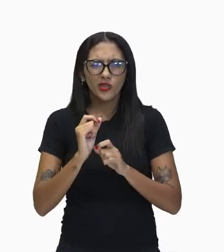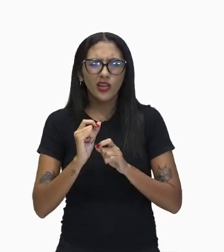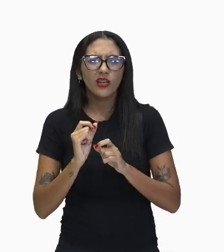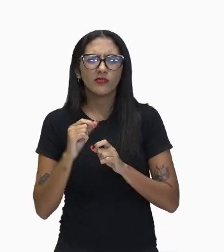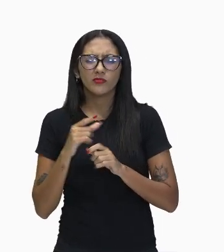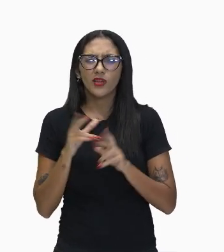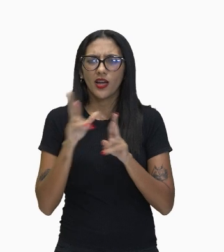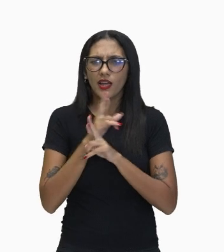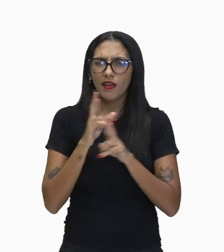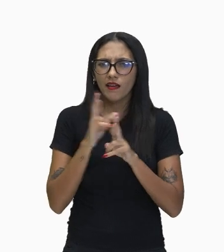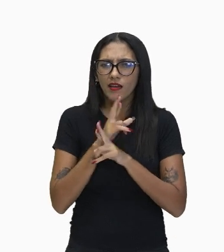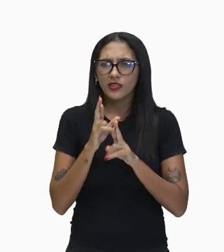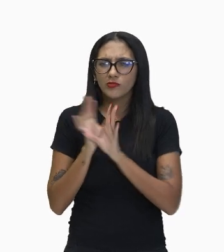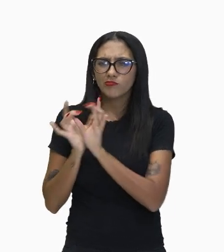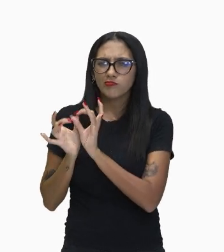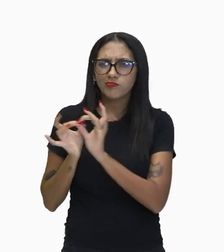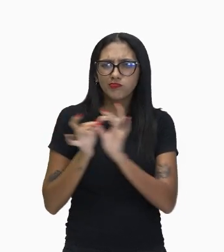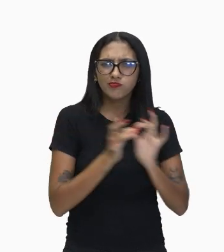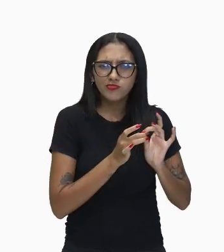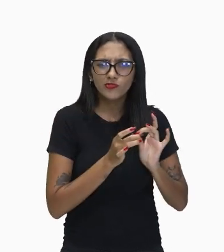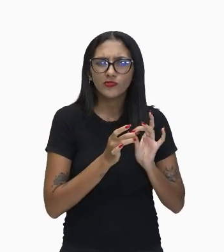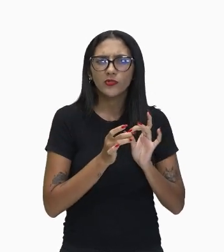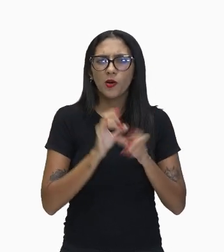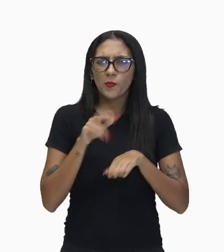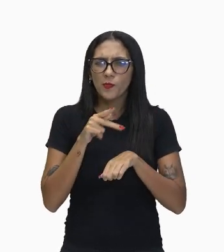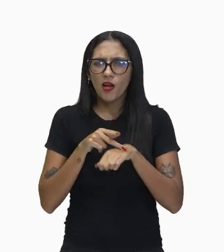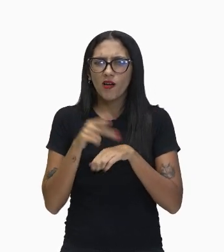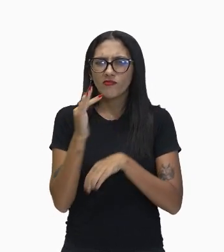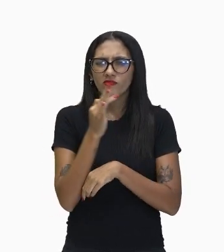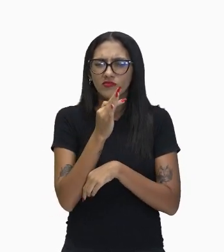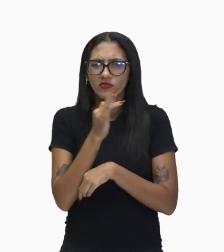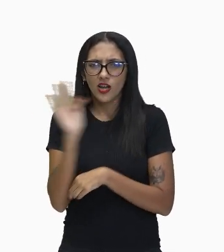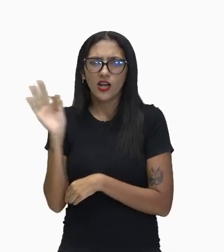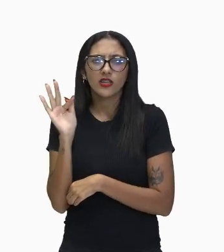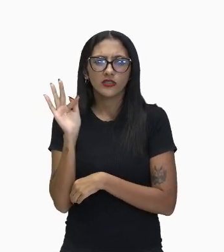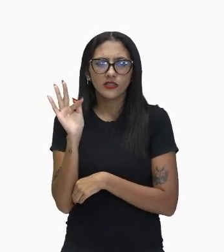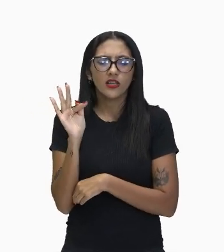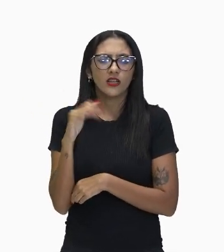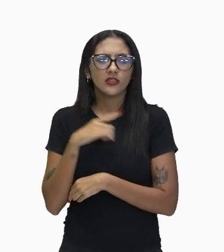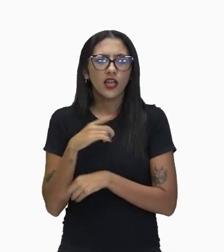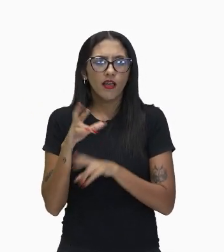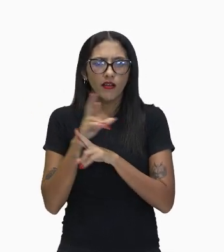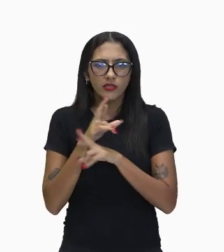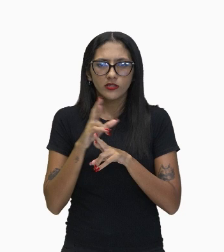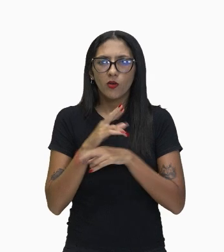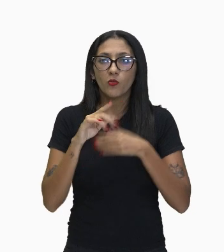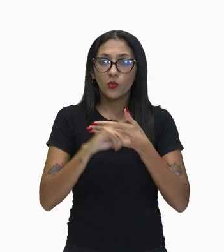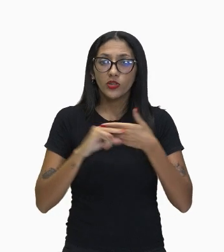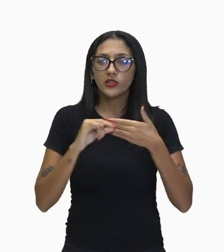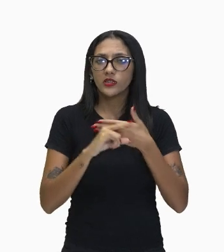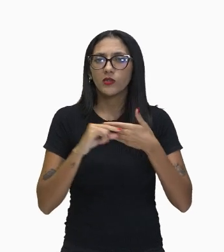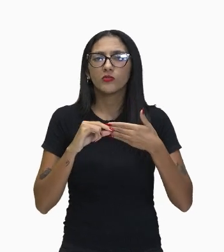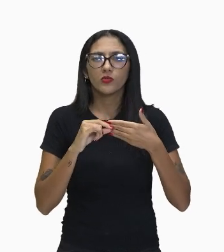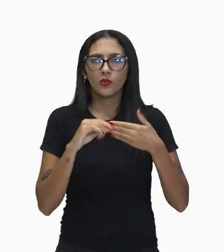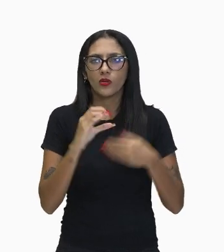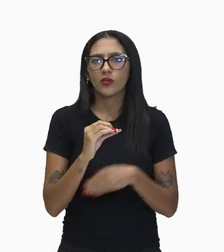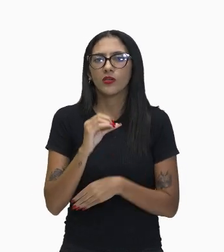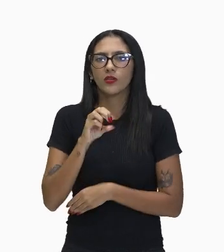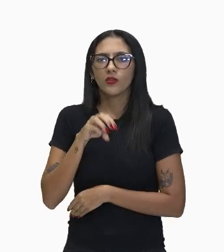de afrancesamento o nacionalismo defendido por Oswald, né? Porque se o